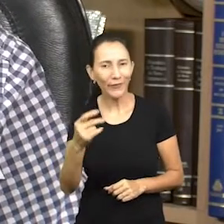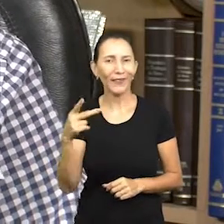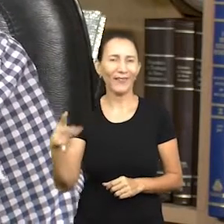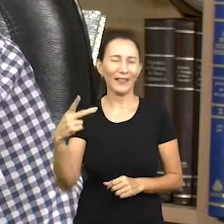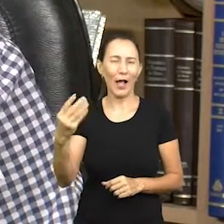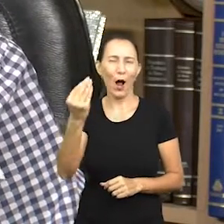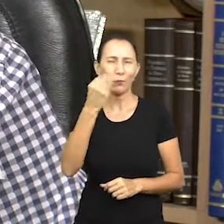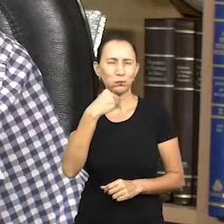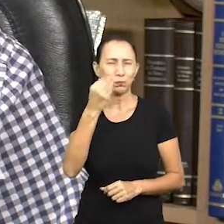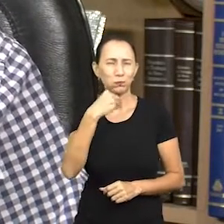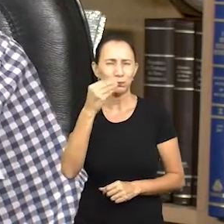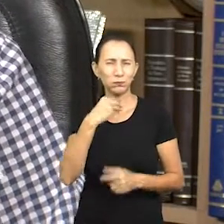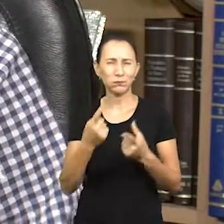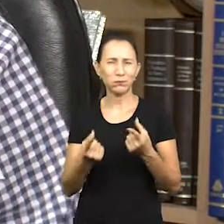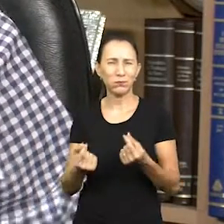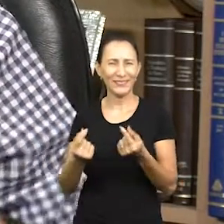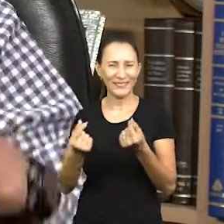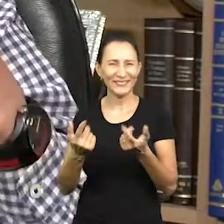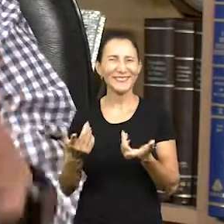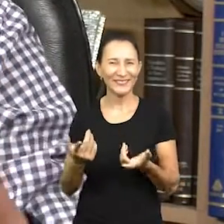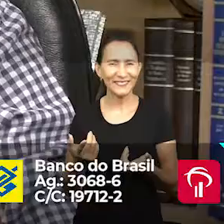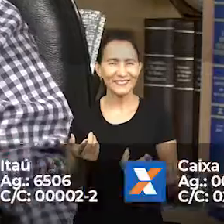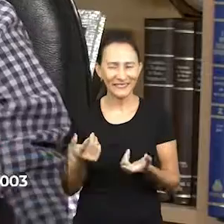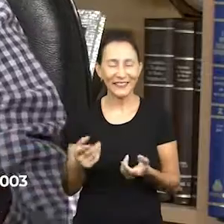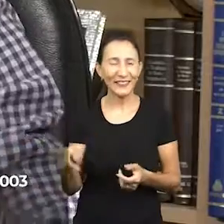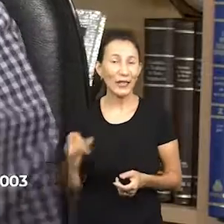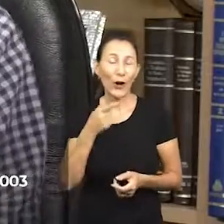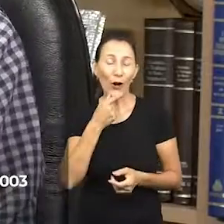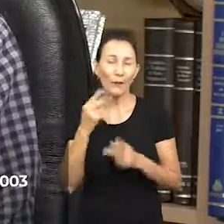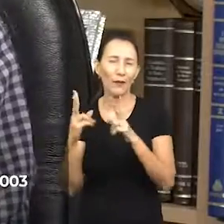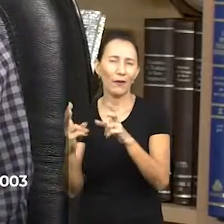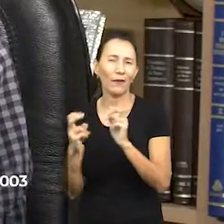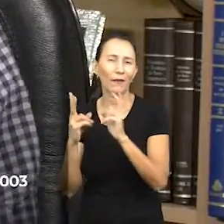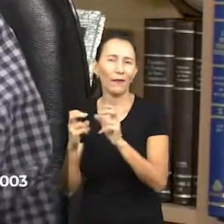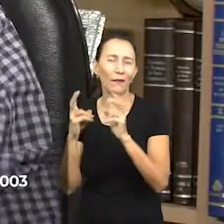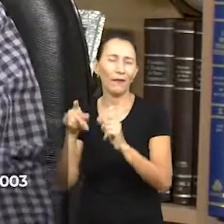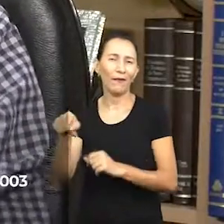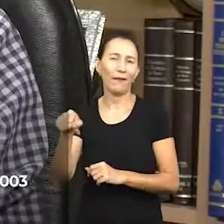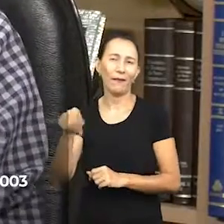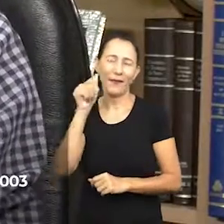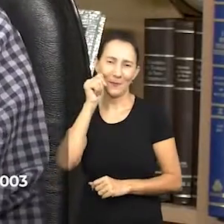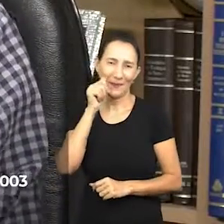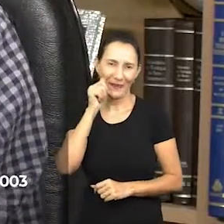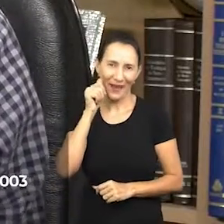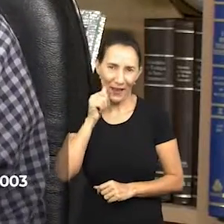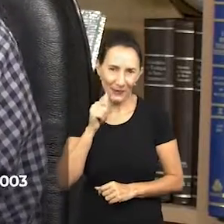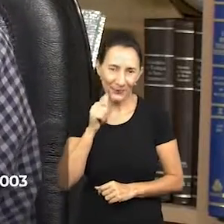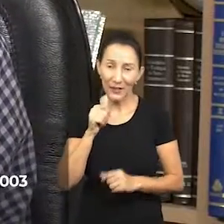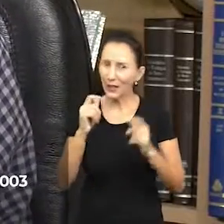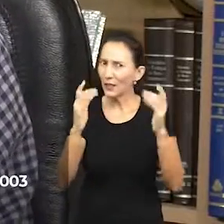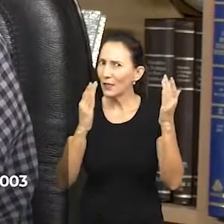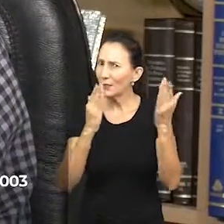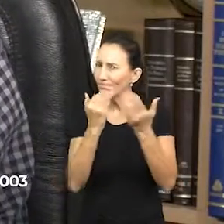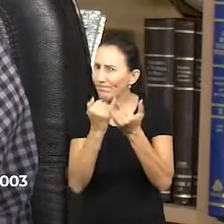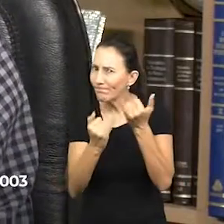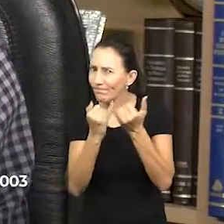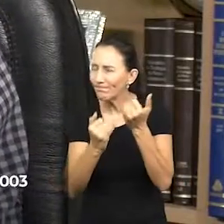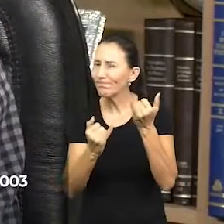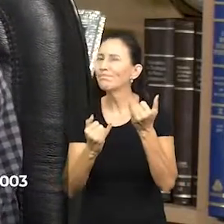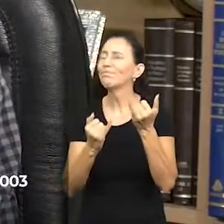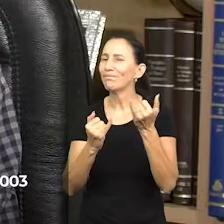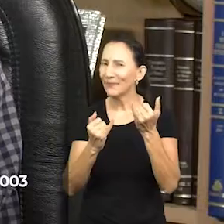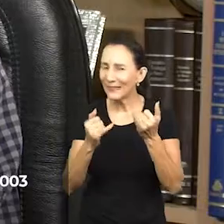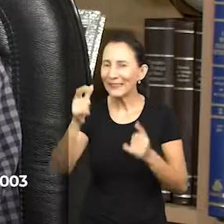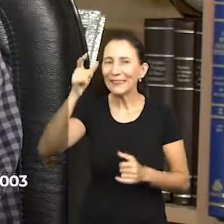ela dava grande lucro. Eles viviam dela, como Satanás faz, transforma a pessoa num cavalo e usa,